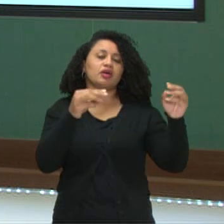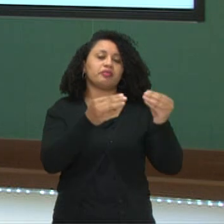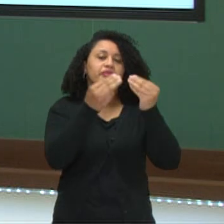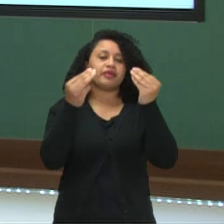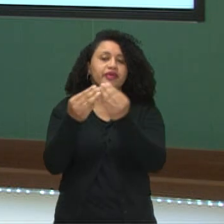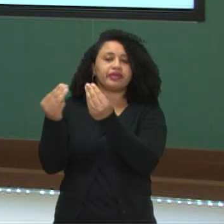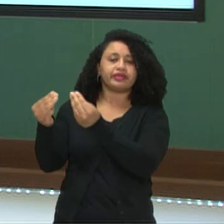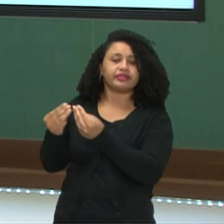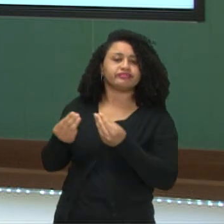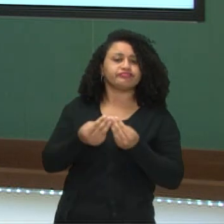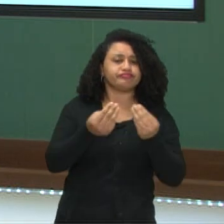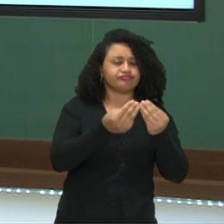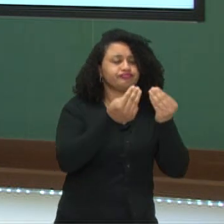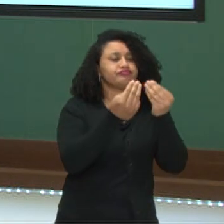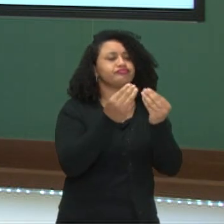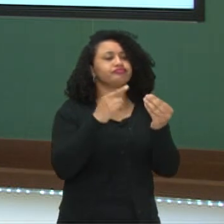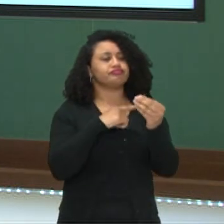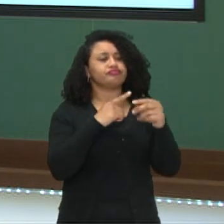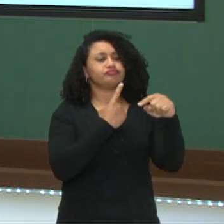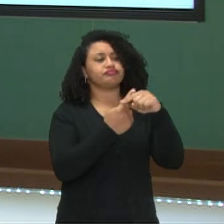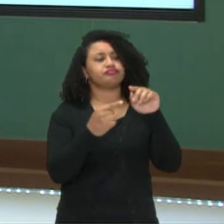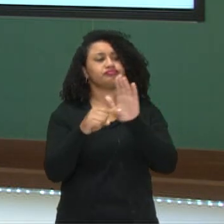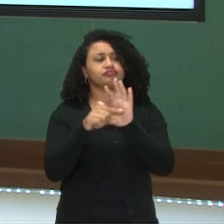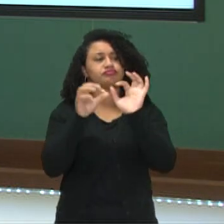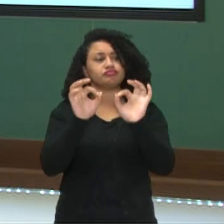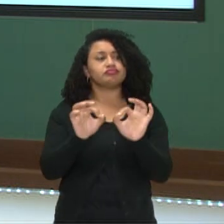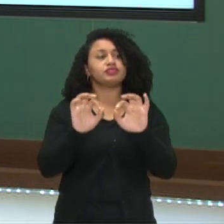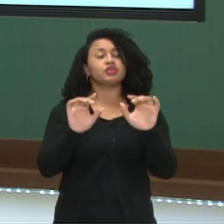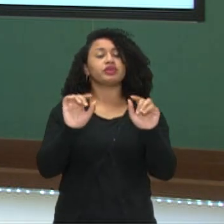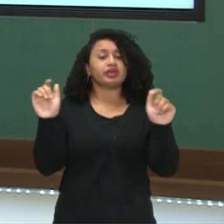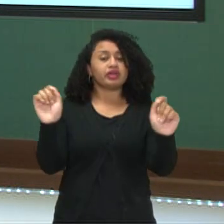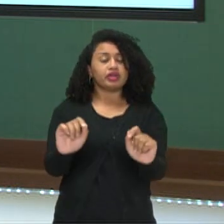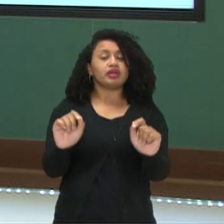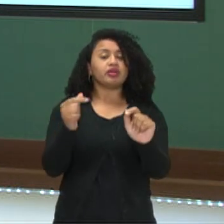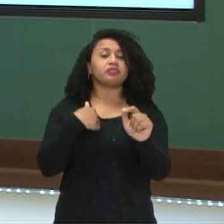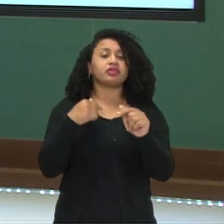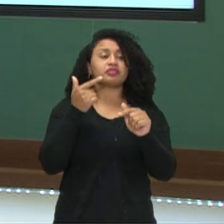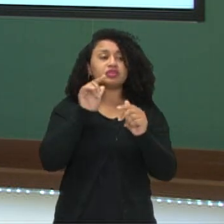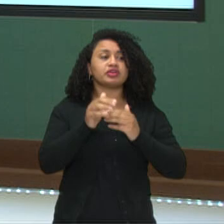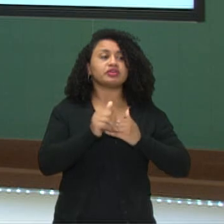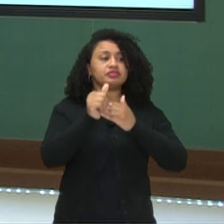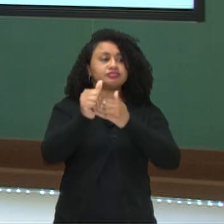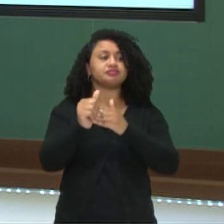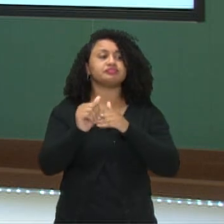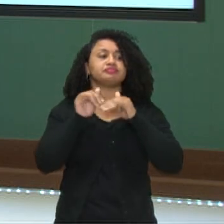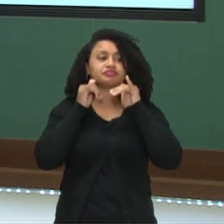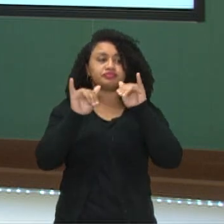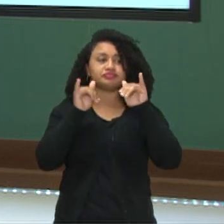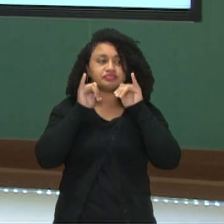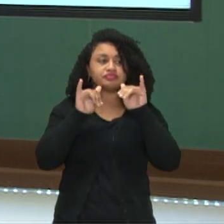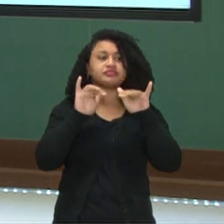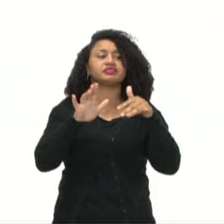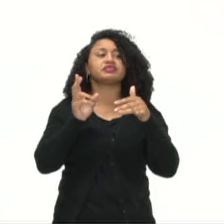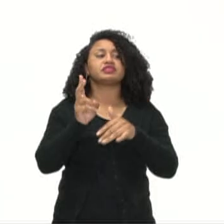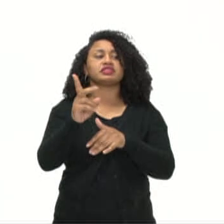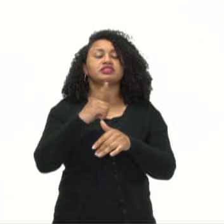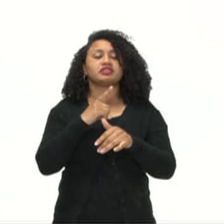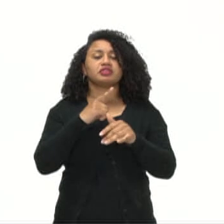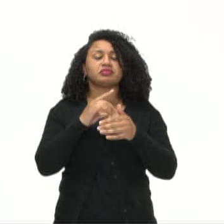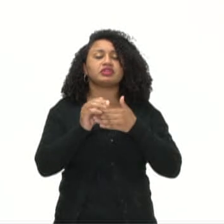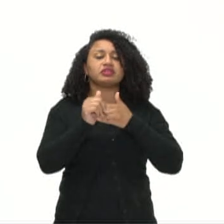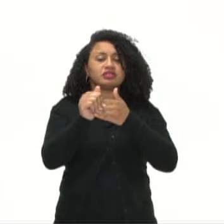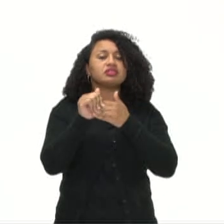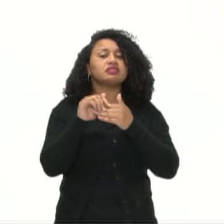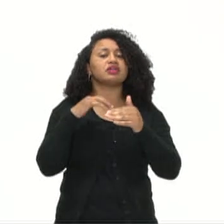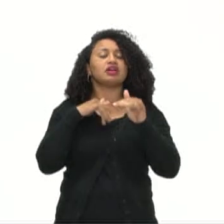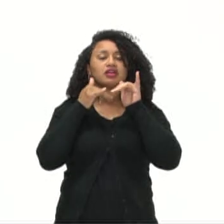polarizadas, o meio de elétrico polarizado, é a condição para ocorrer a condução elétrica. Sempre quando ocorre a condução elétrica por um material,